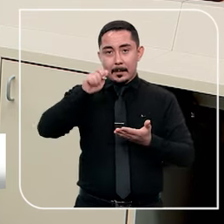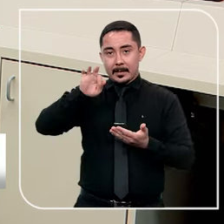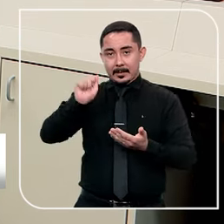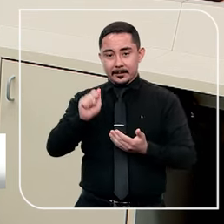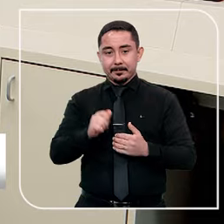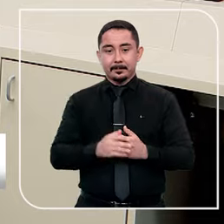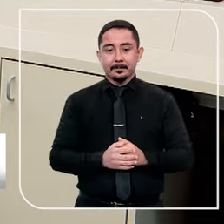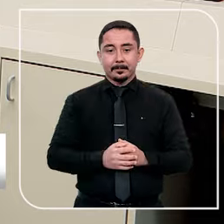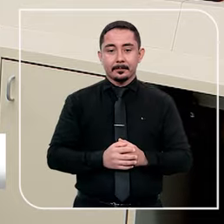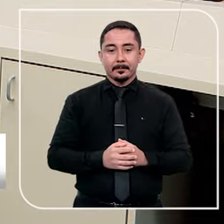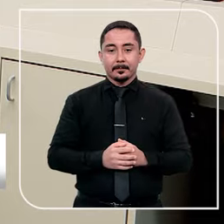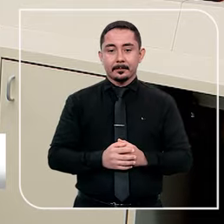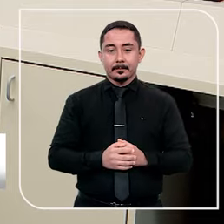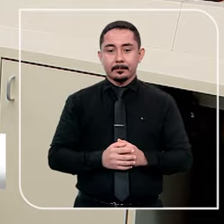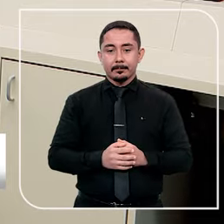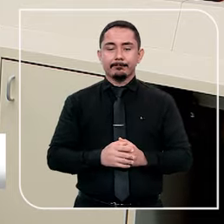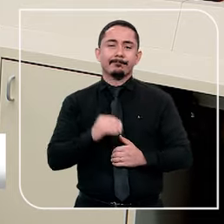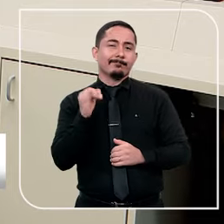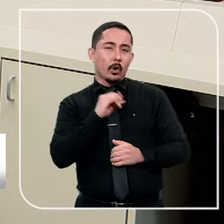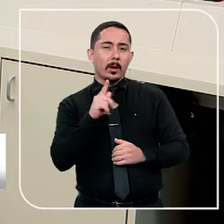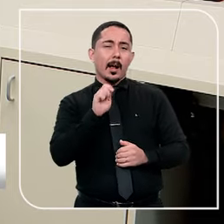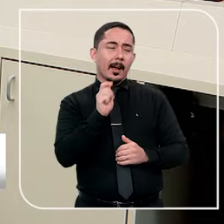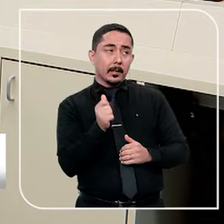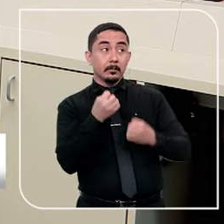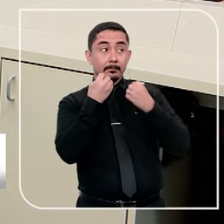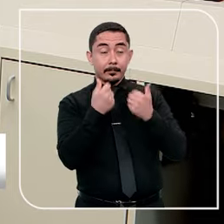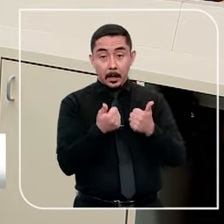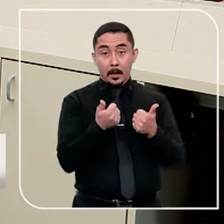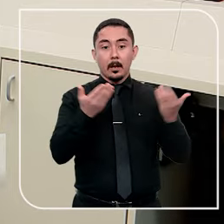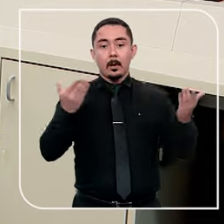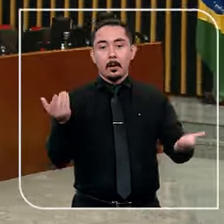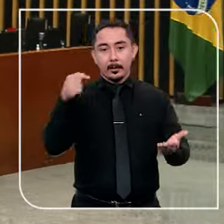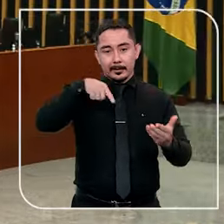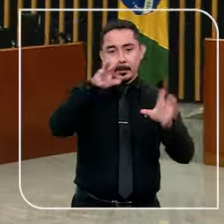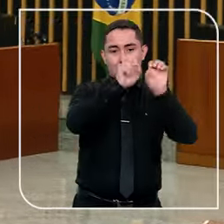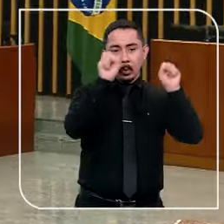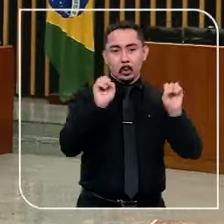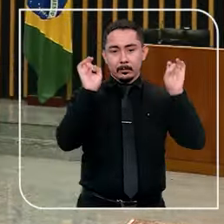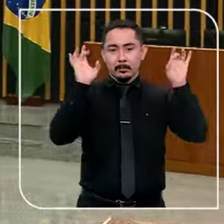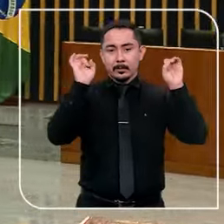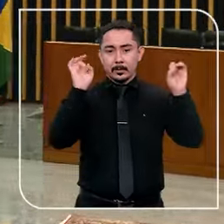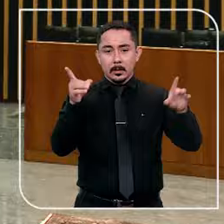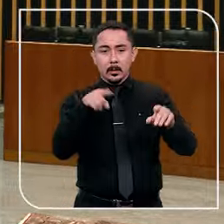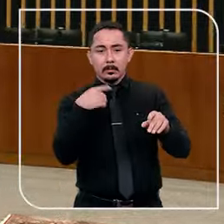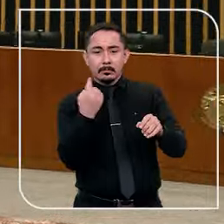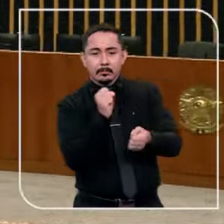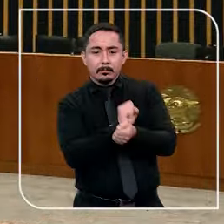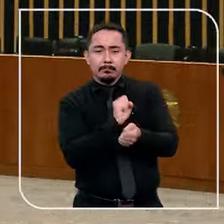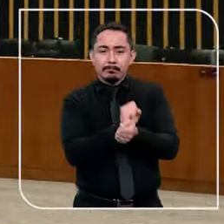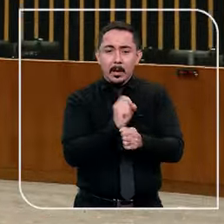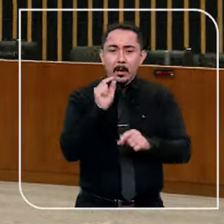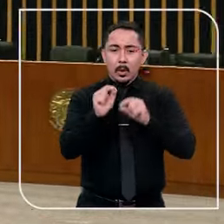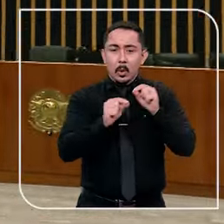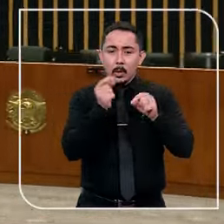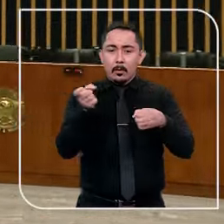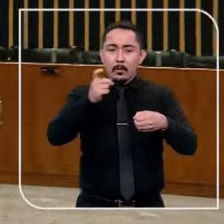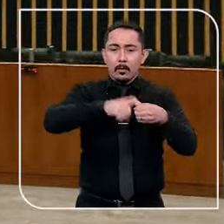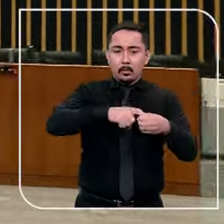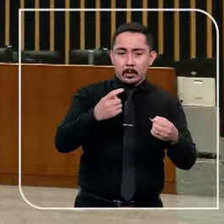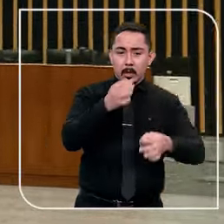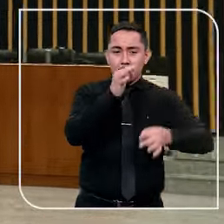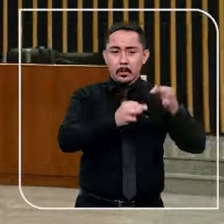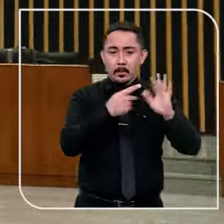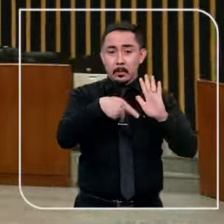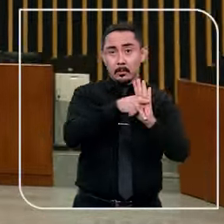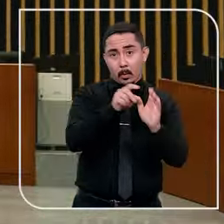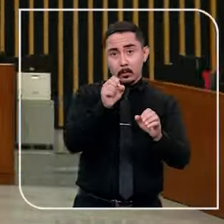com a repórter Marina Campos Oiti também aqui na corte especial a é que seja retomado o julgamento